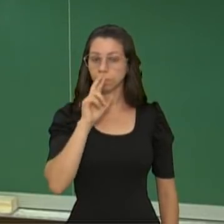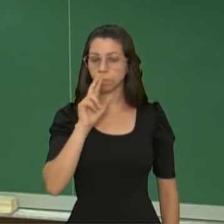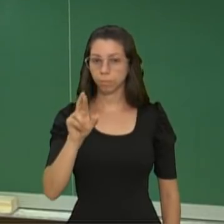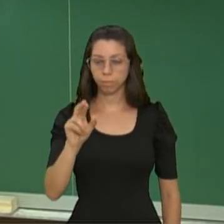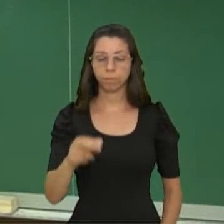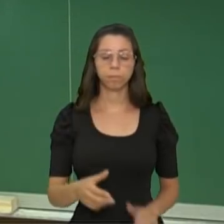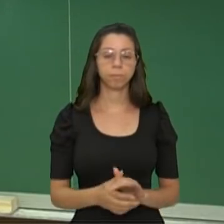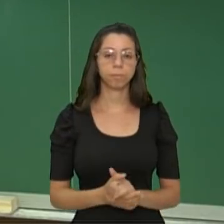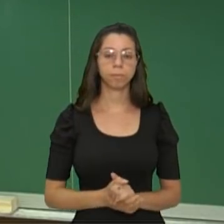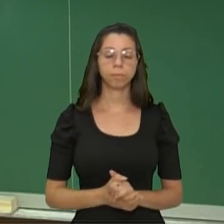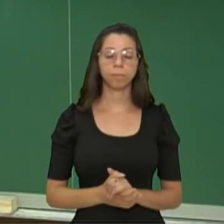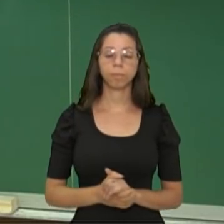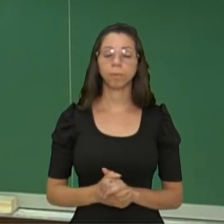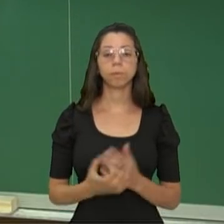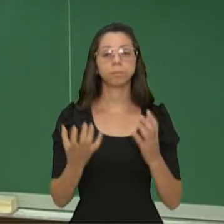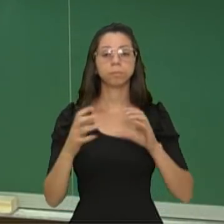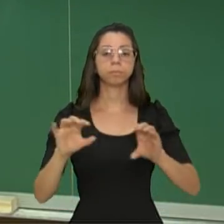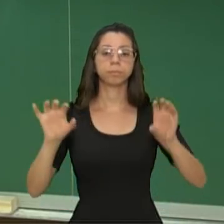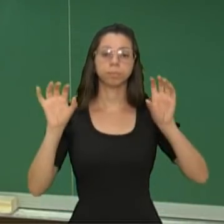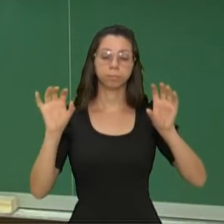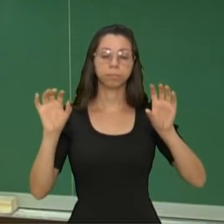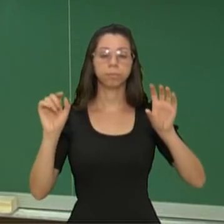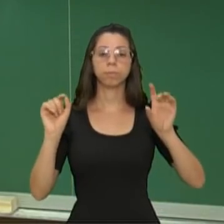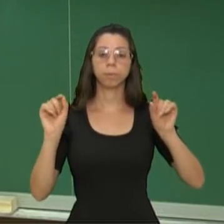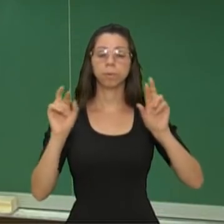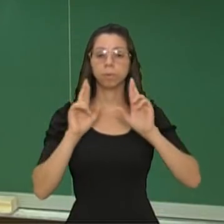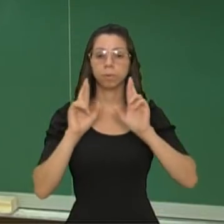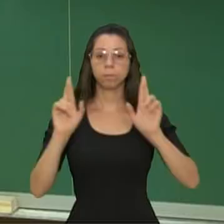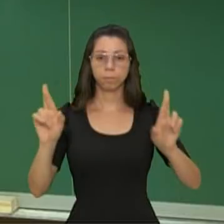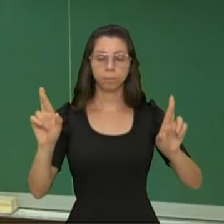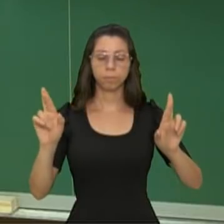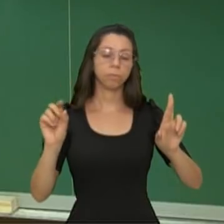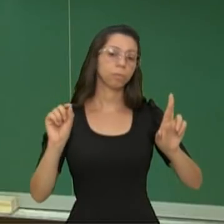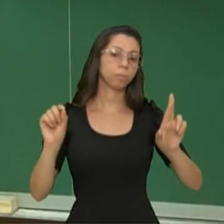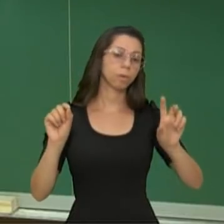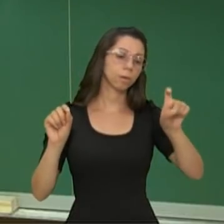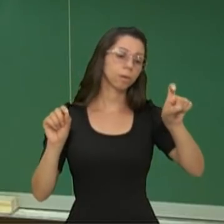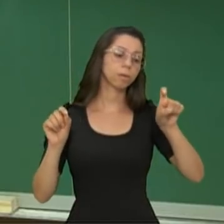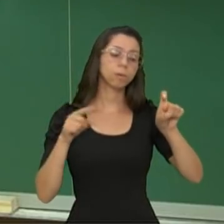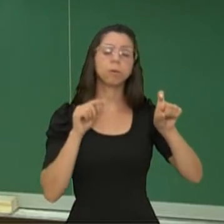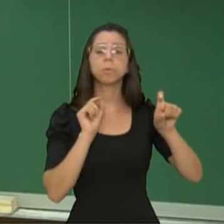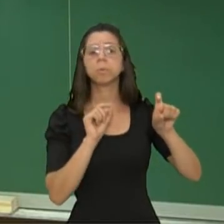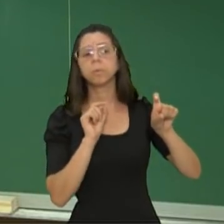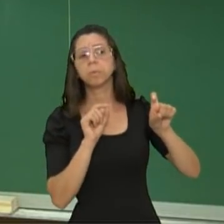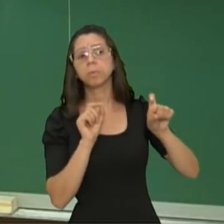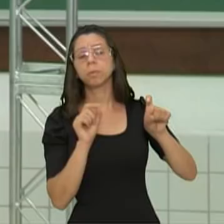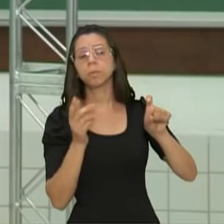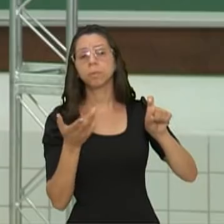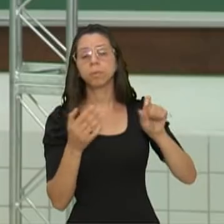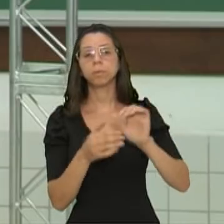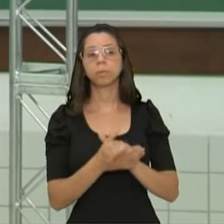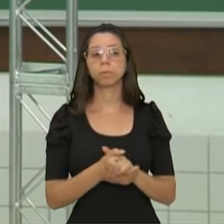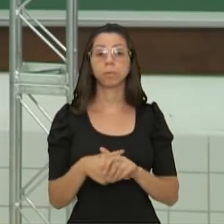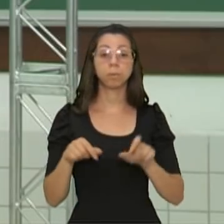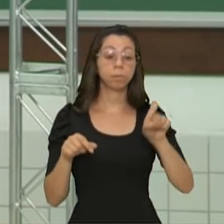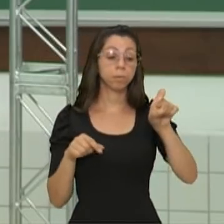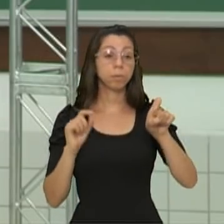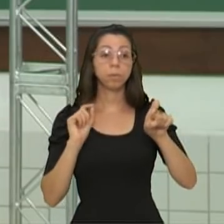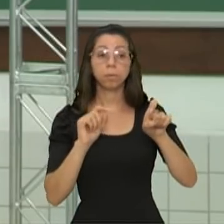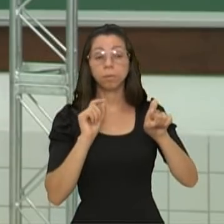Então, eu tenho dois valores aqui. Só que o que x representa para você? X